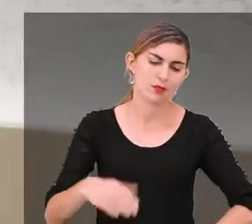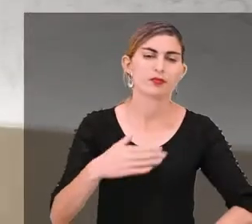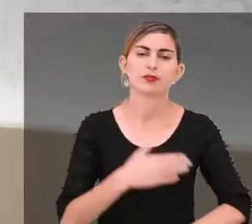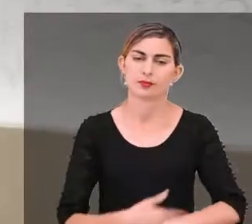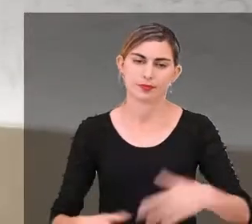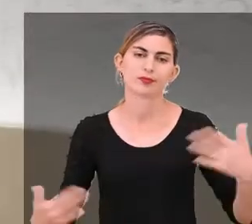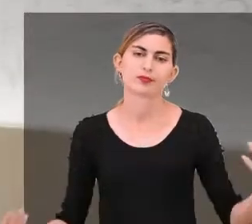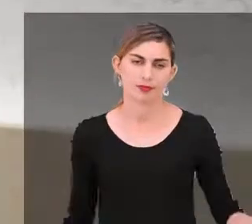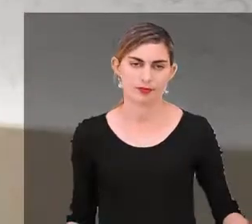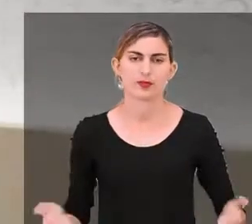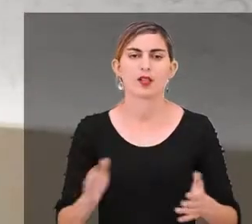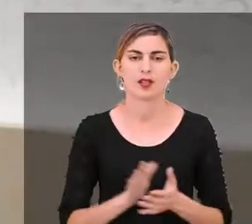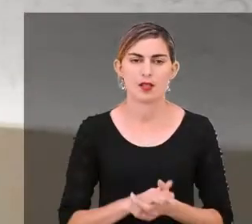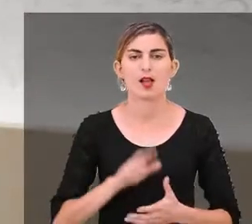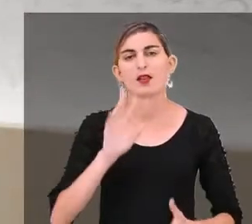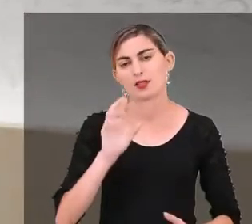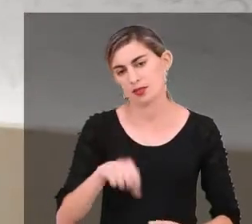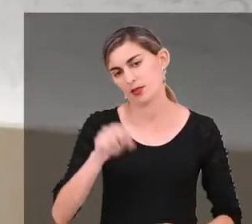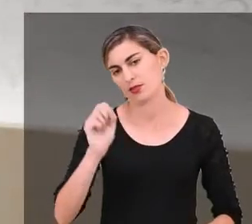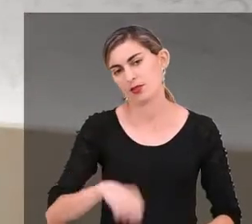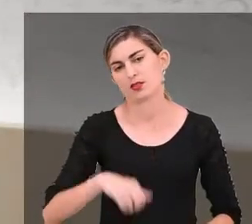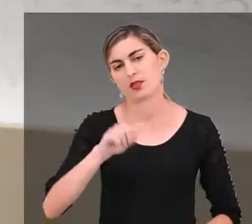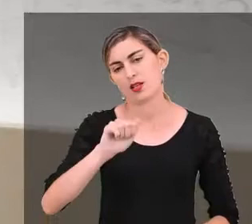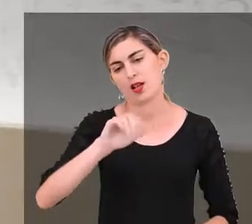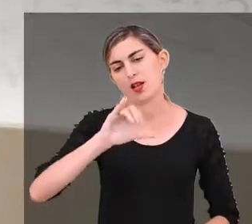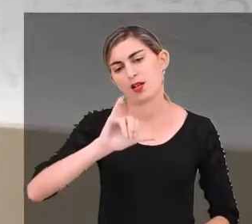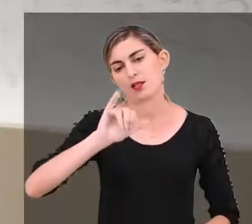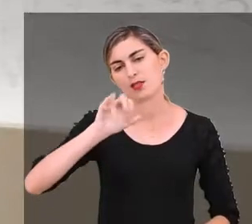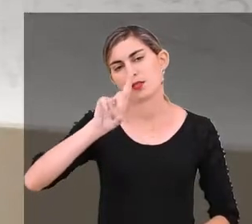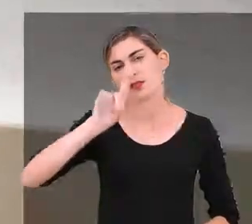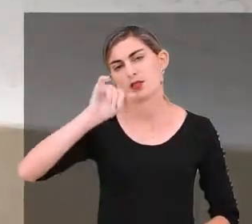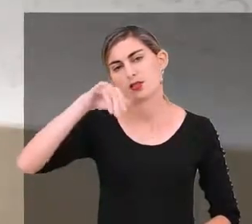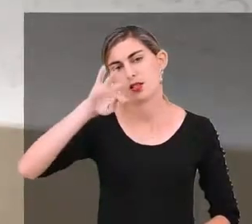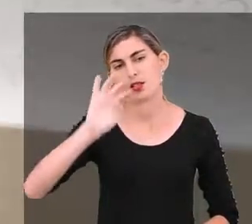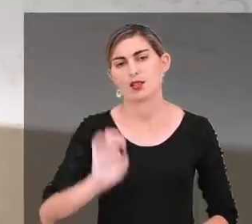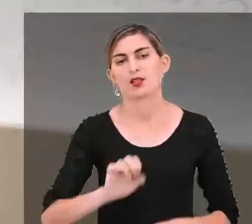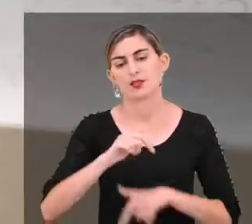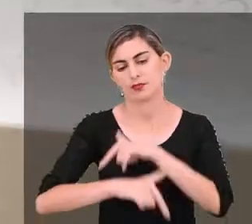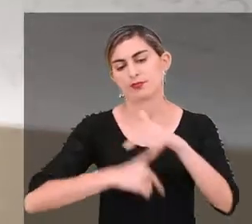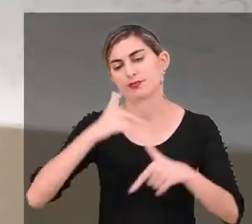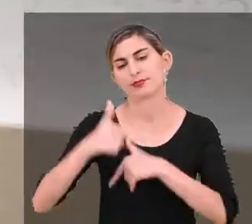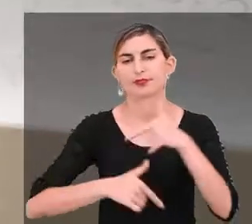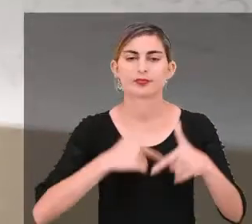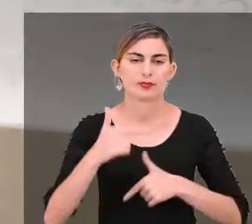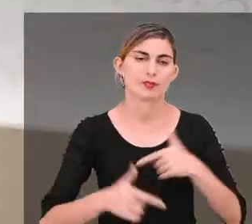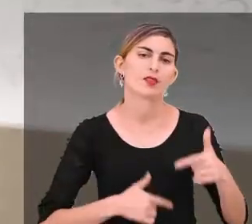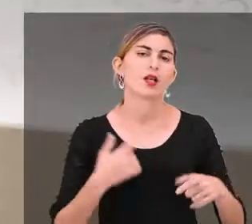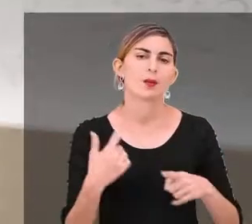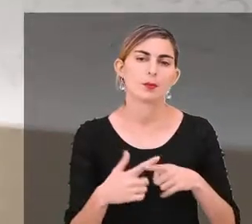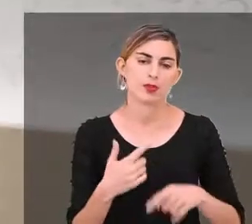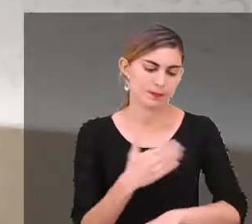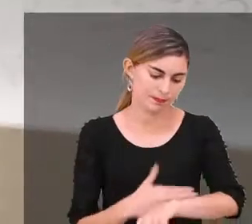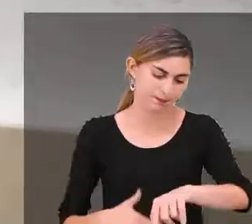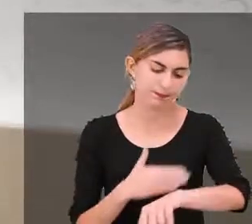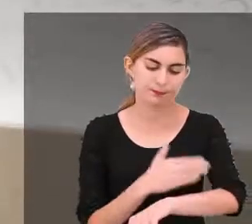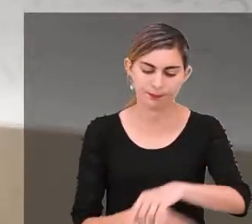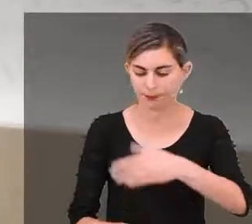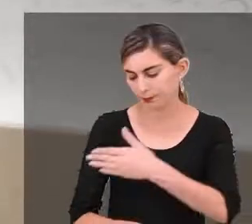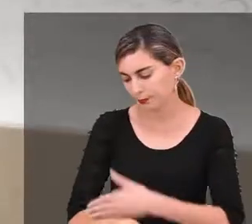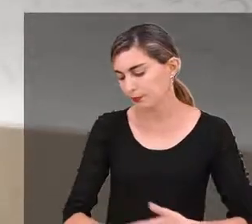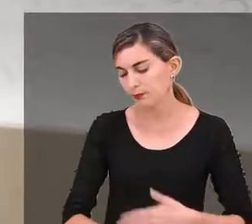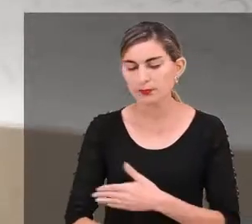cortassem, né? Se cortasse. E aí sim estava caracterizado o acidente de trabalho, por ter